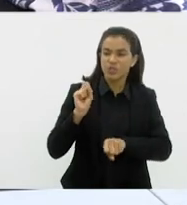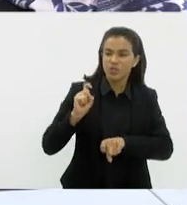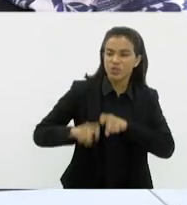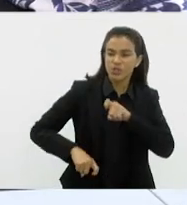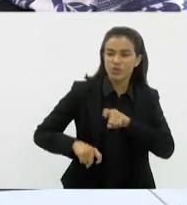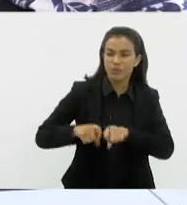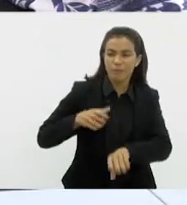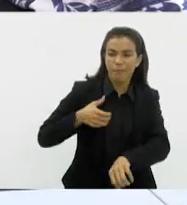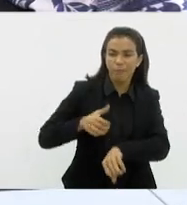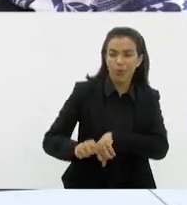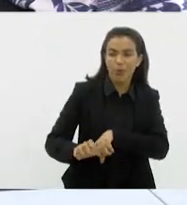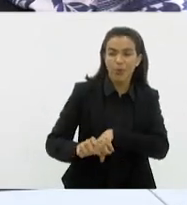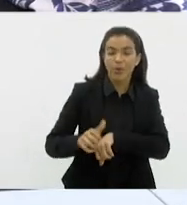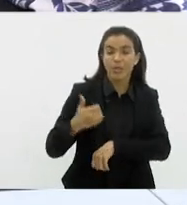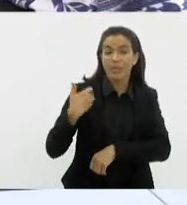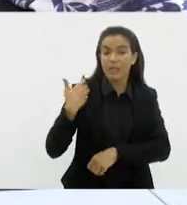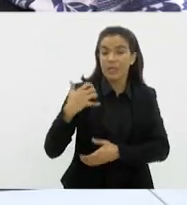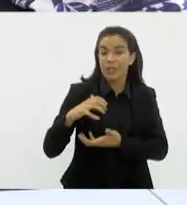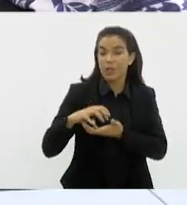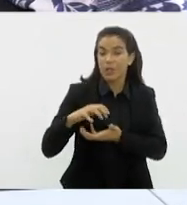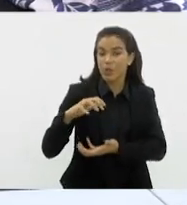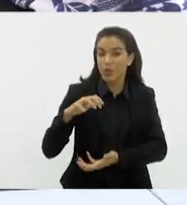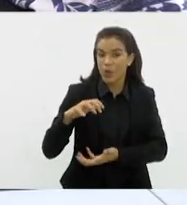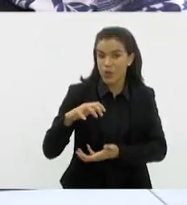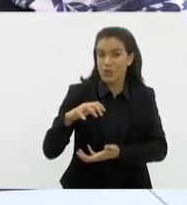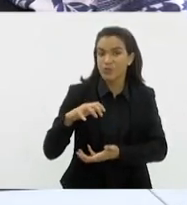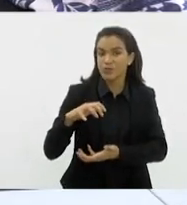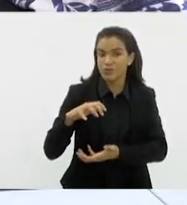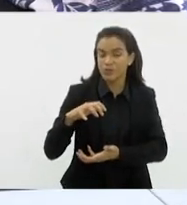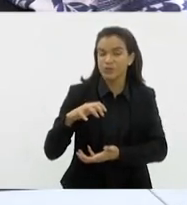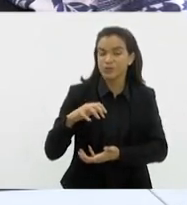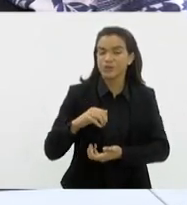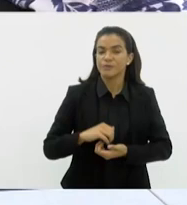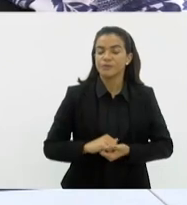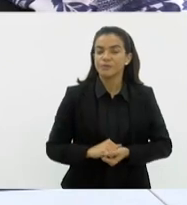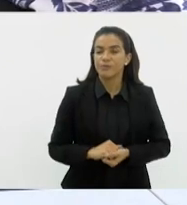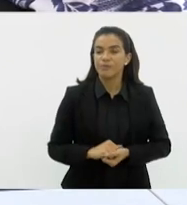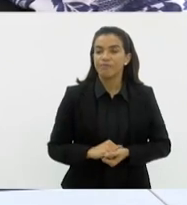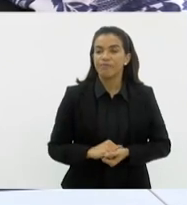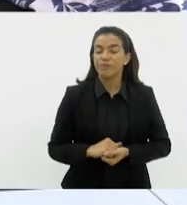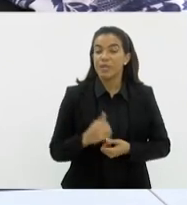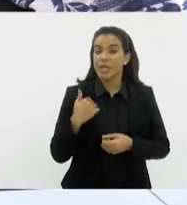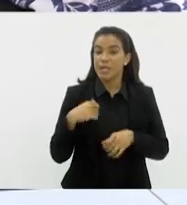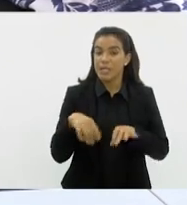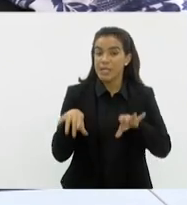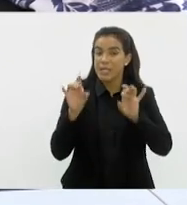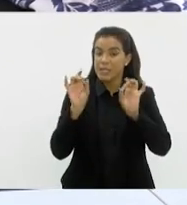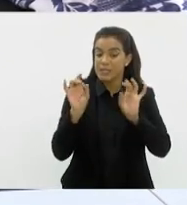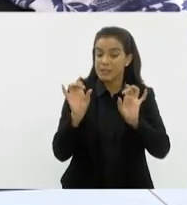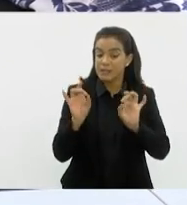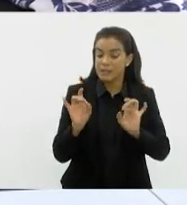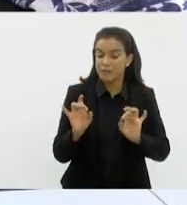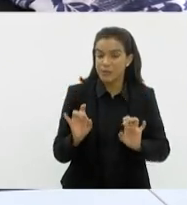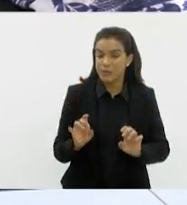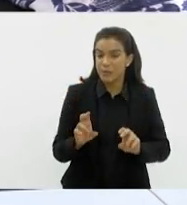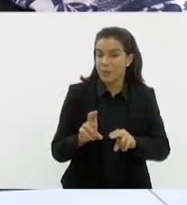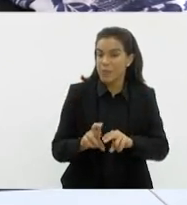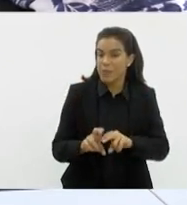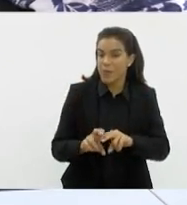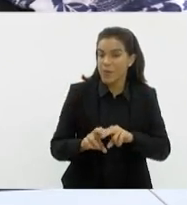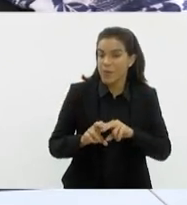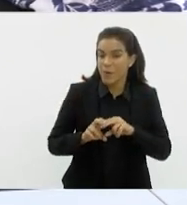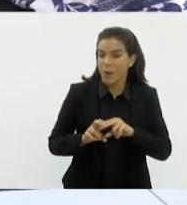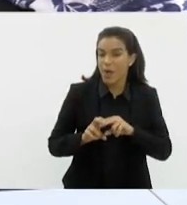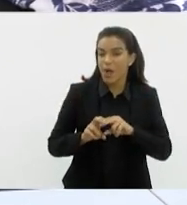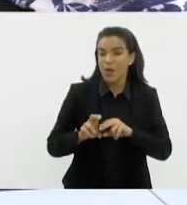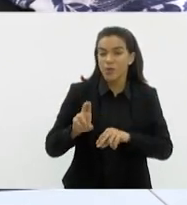de idosos, de mulheres idosas. E, em especial, em função de